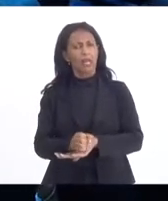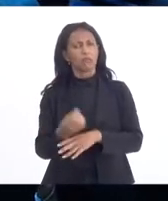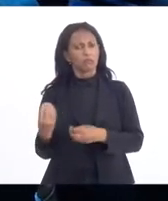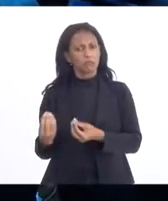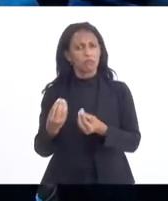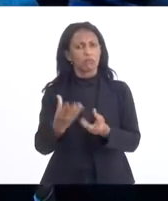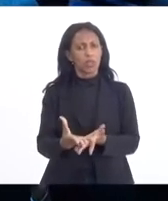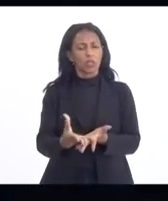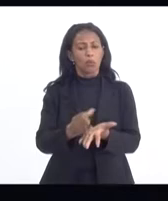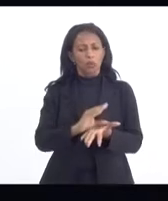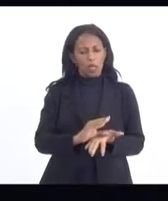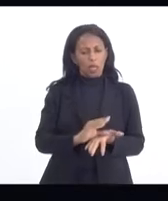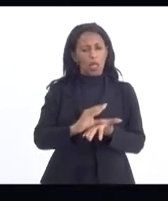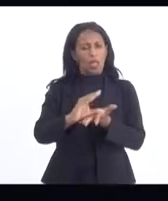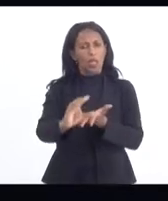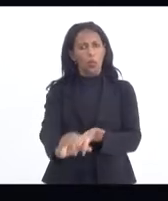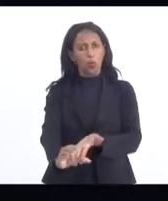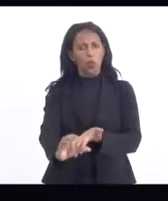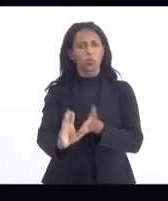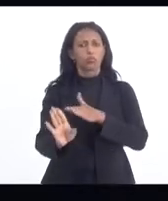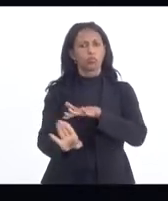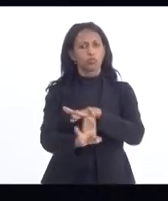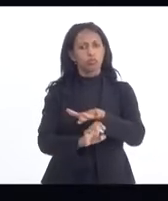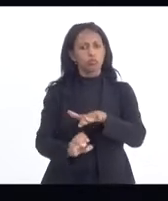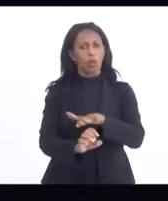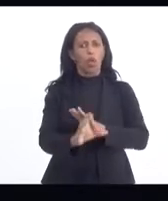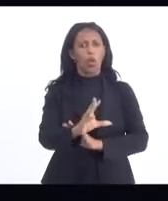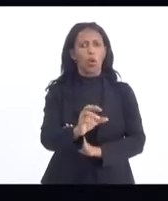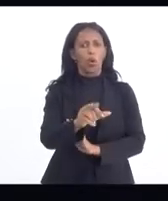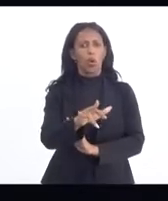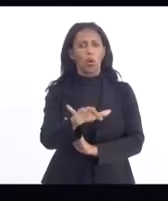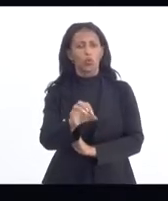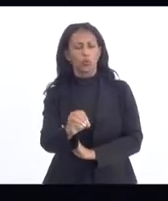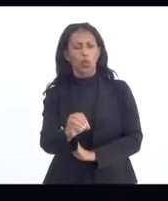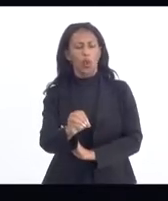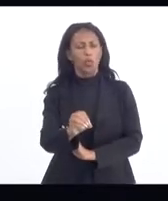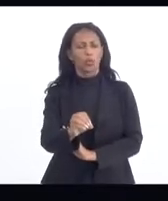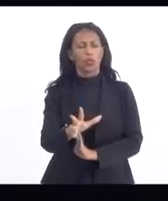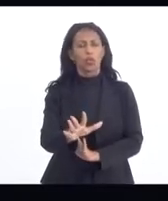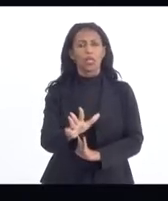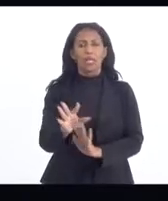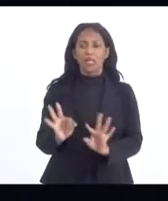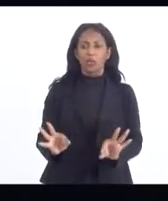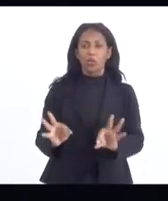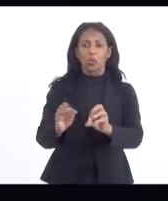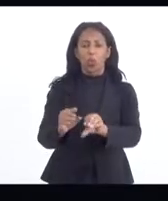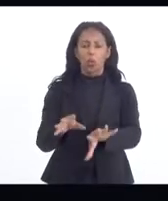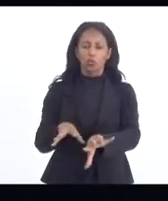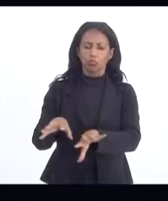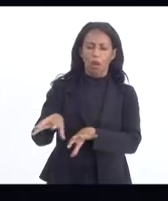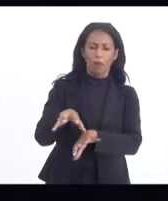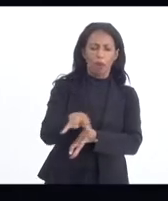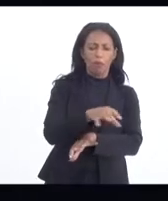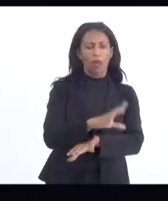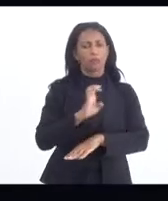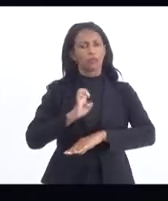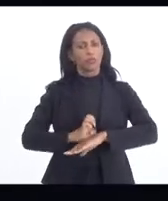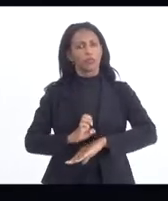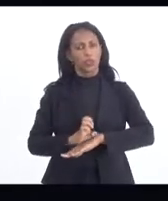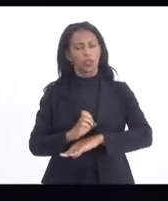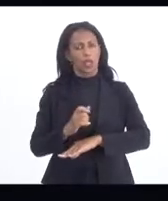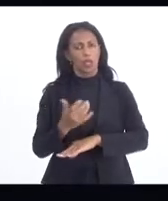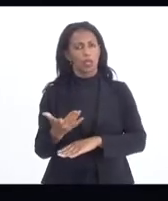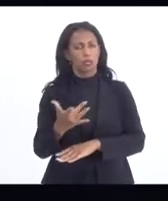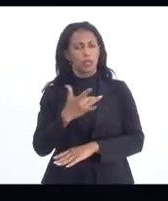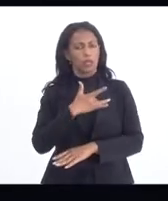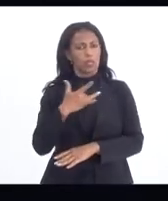colocar recurso nos consórcios. E não é só no SIDENF e no CONSPINOR, não. Em todos os consórcios do Estado do Rio de Janeiro, na